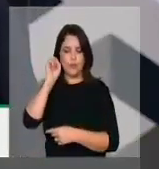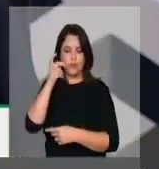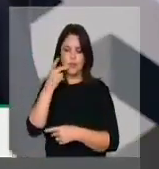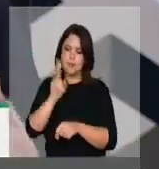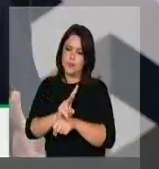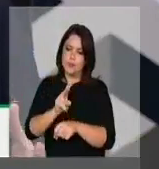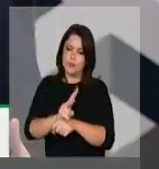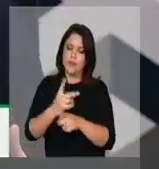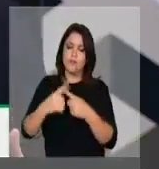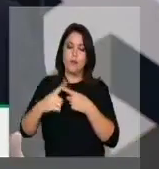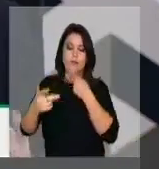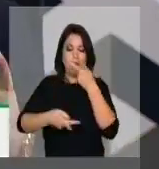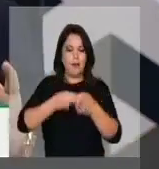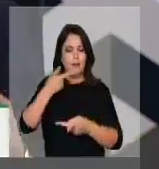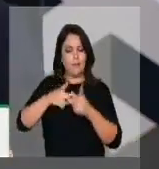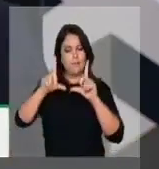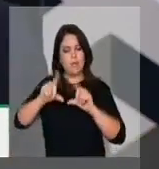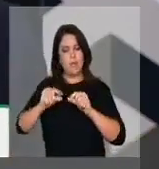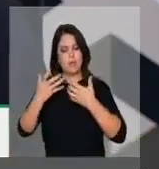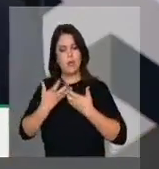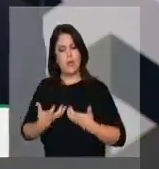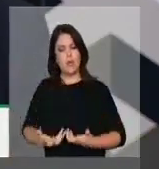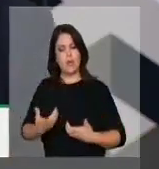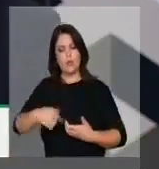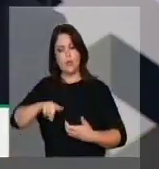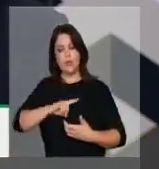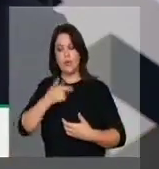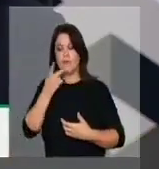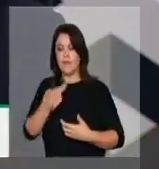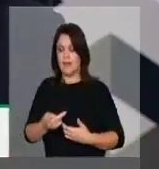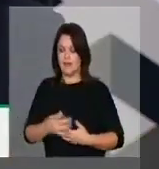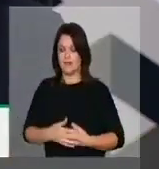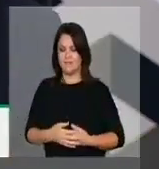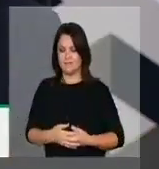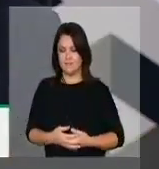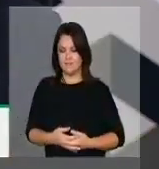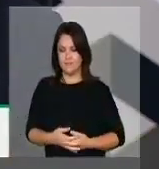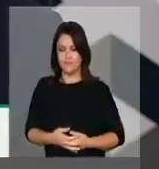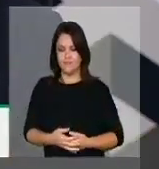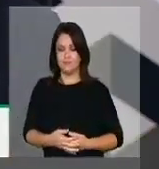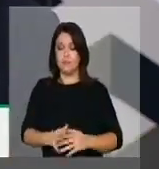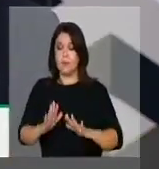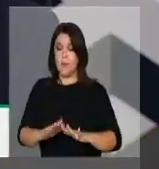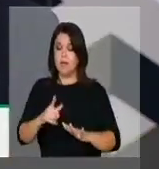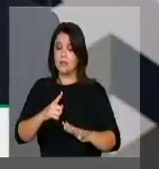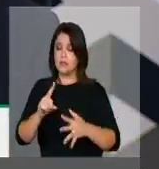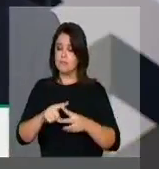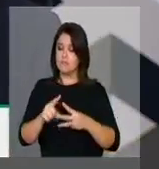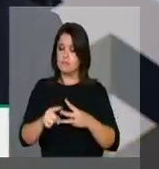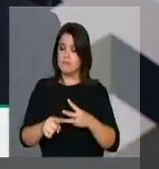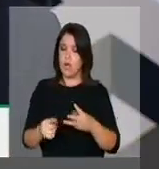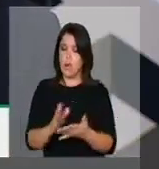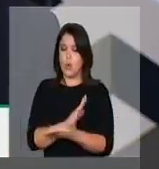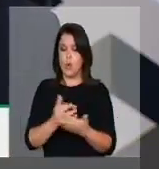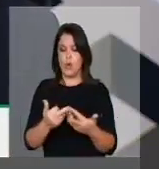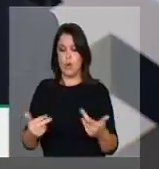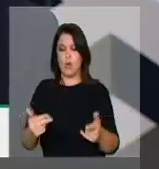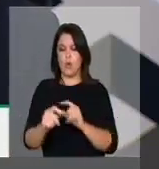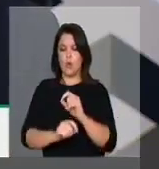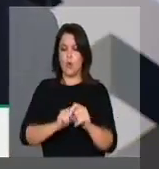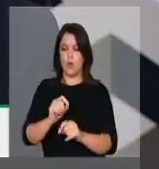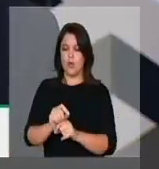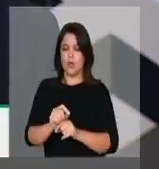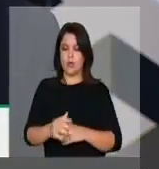né? Porque falar é sempre menos cansativo do que quem está ouvindo. Mas existem alguns pontos, por exemplo, não há nenhum país